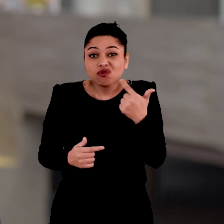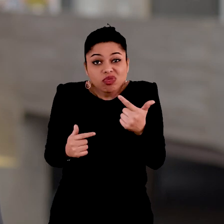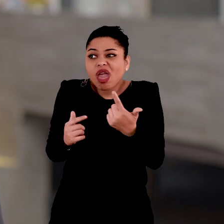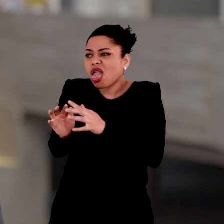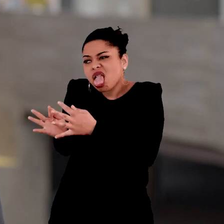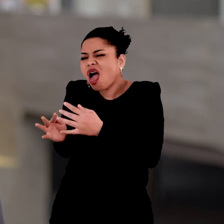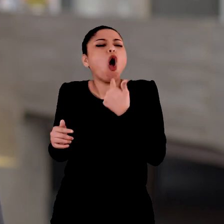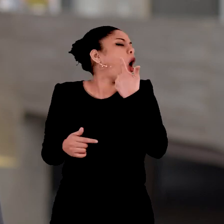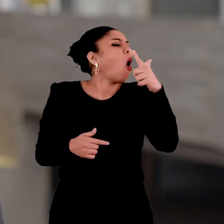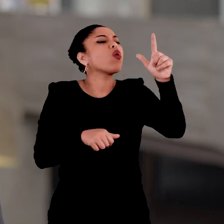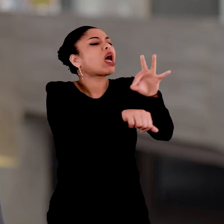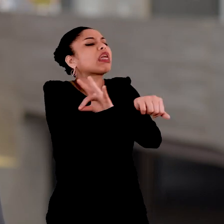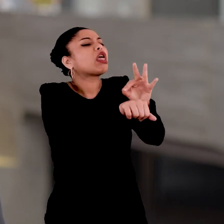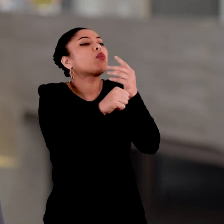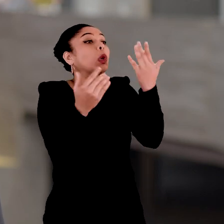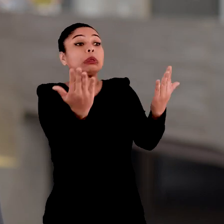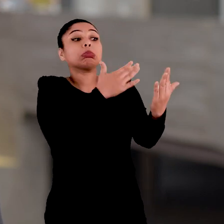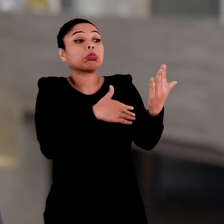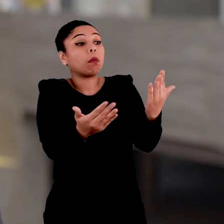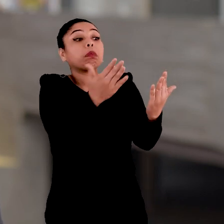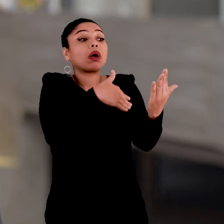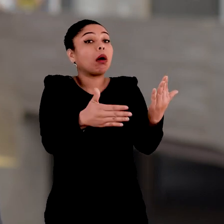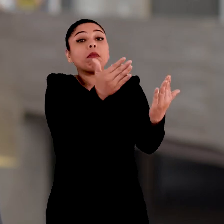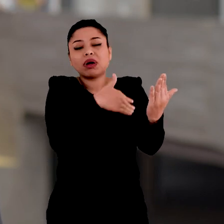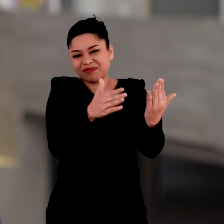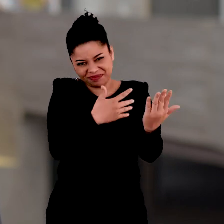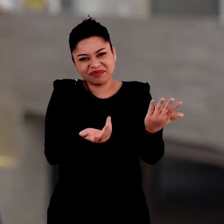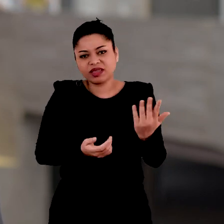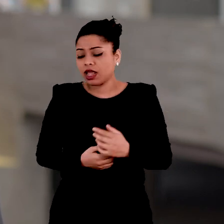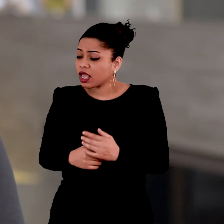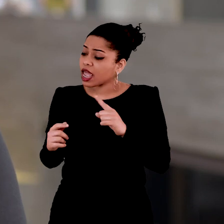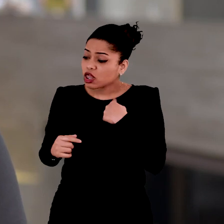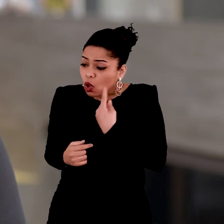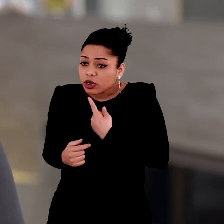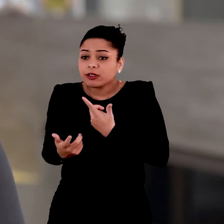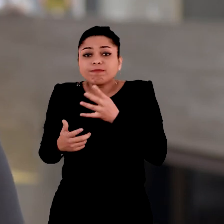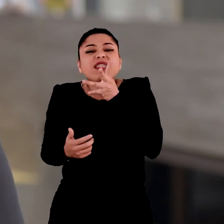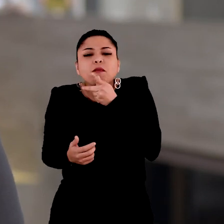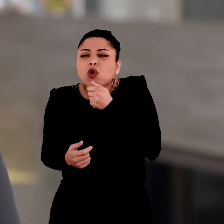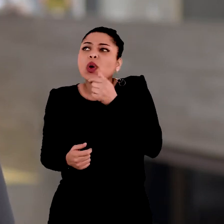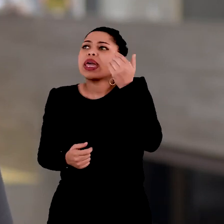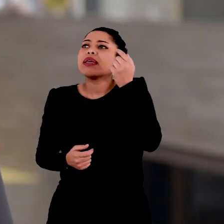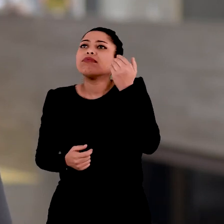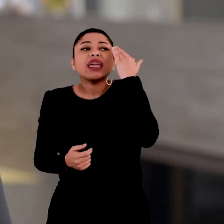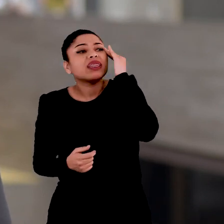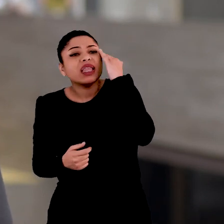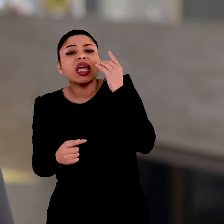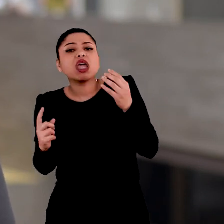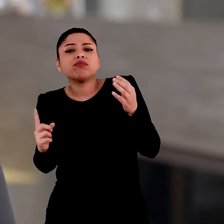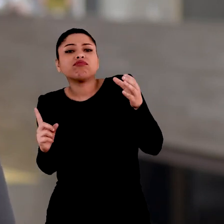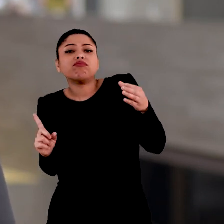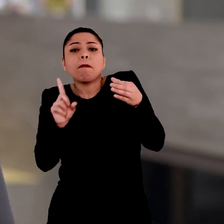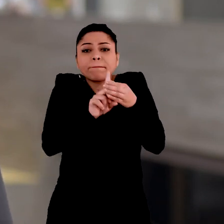pôde submeter um projeto e a gente até então, para ser bem sincero, não faz ideia do que é a premiação ainda. Está